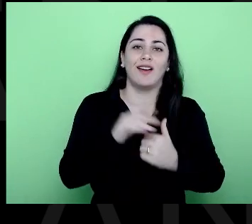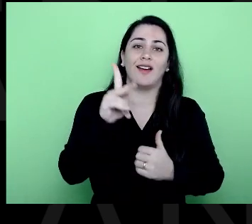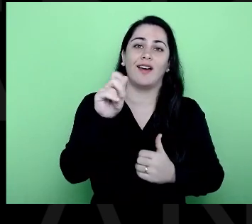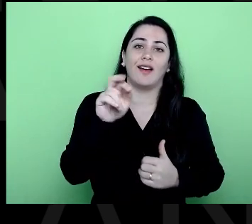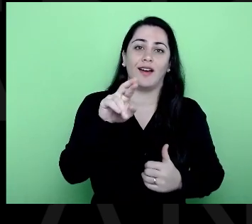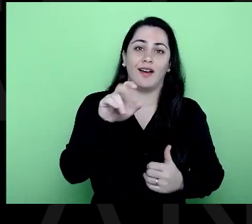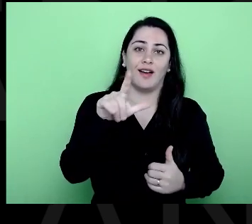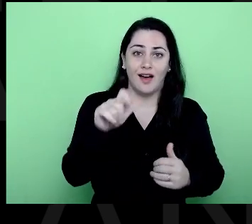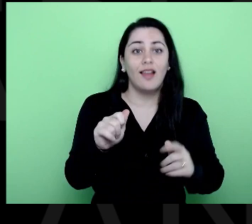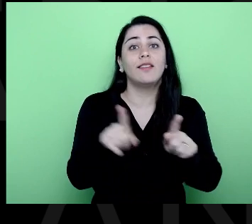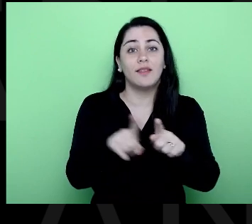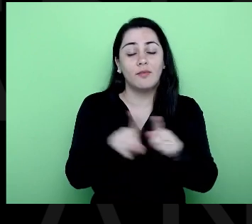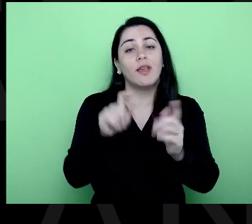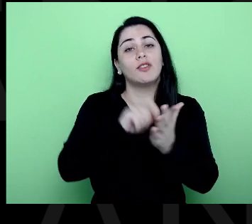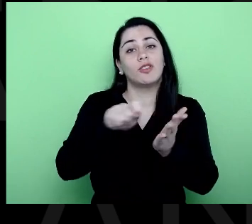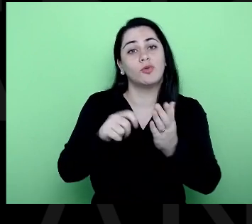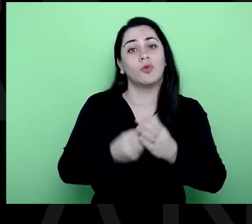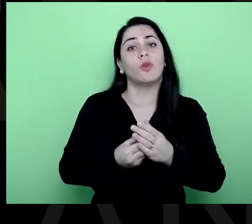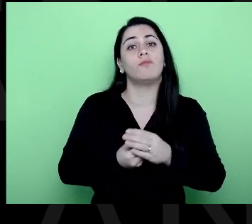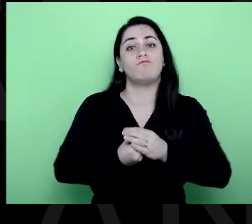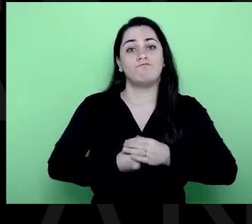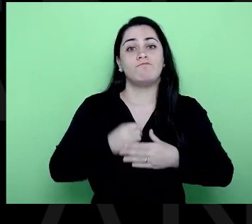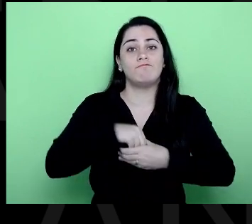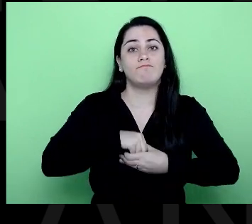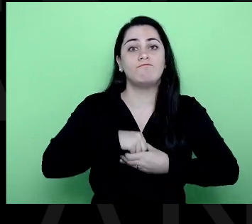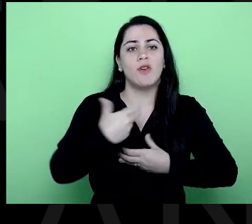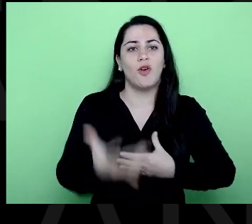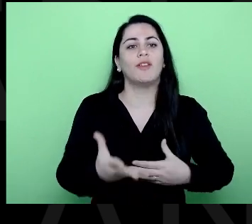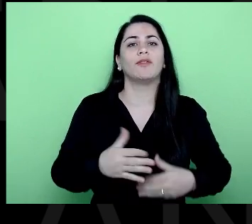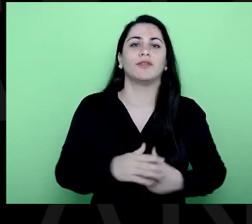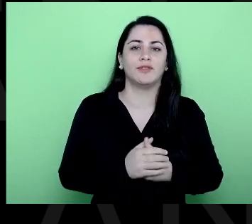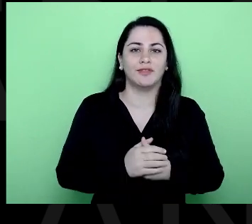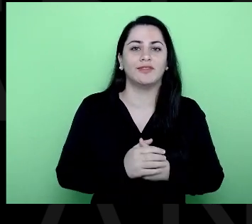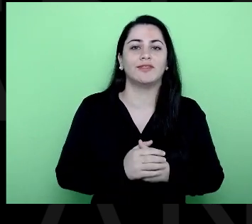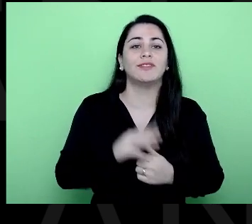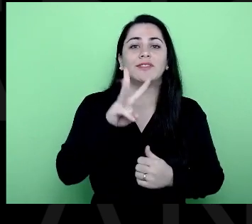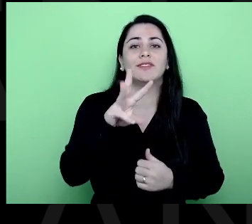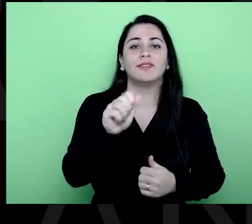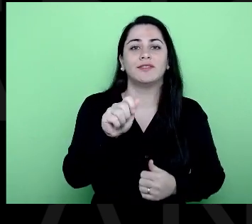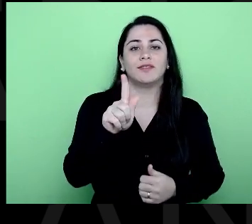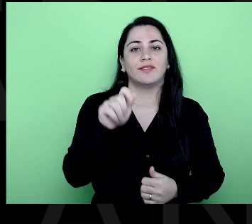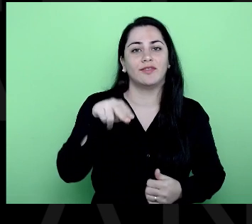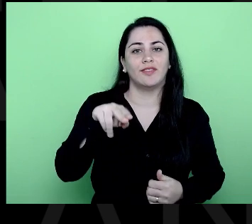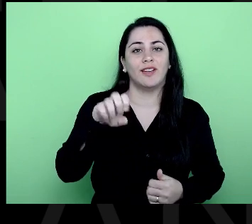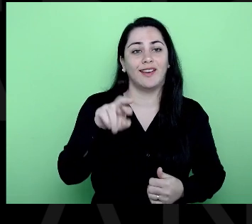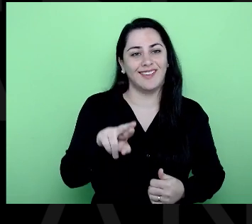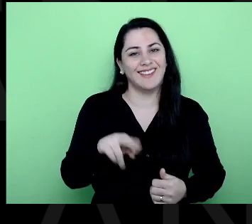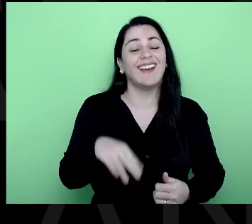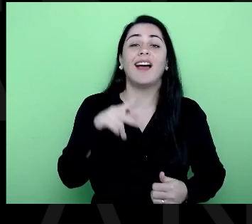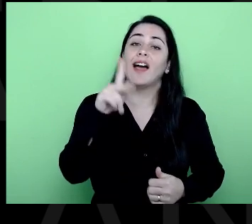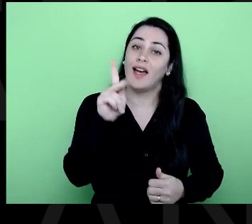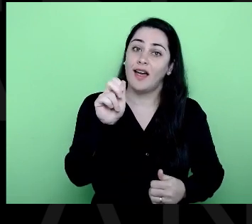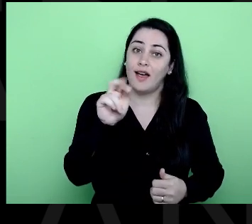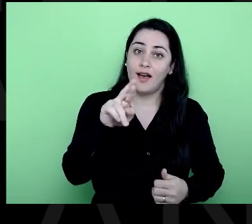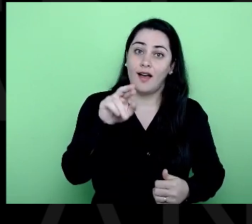biógrafo Wagner William. A Carla, mineira de Diamantina, né?